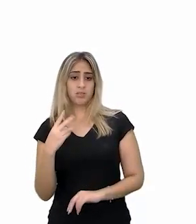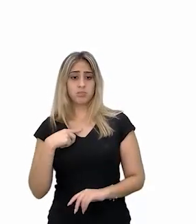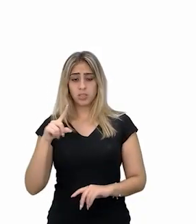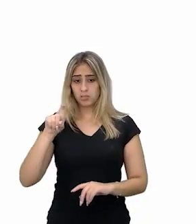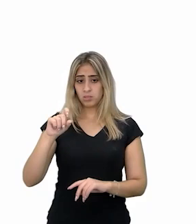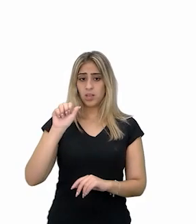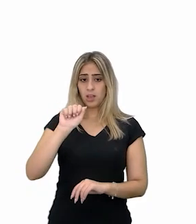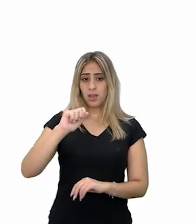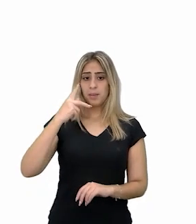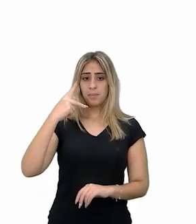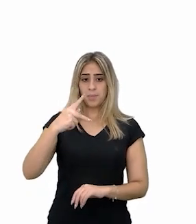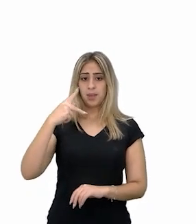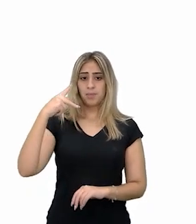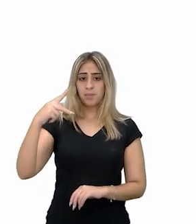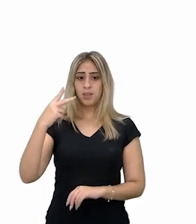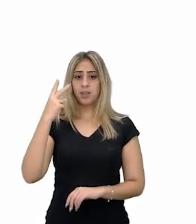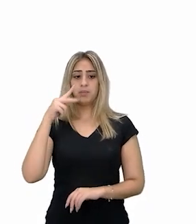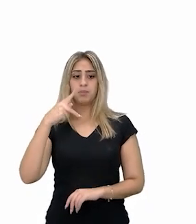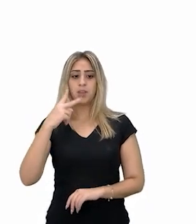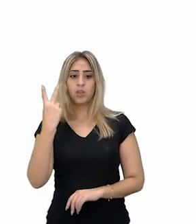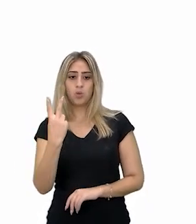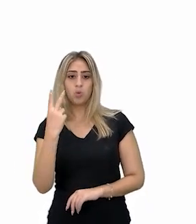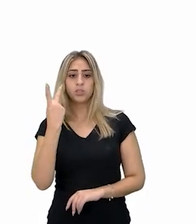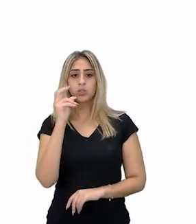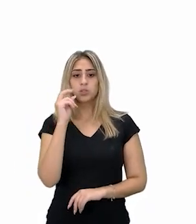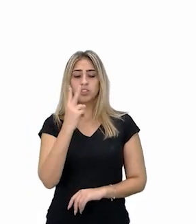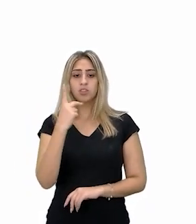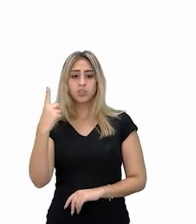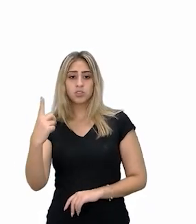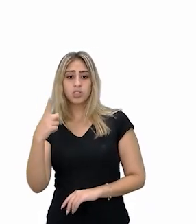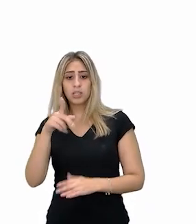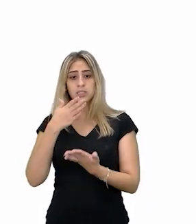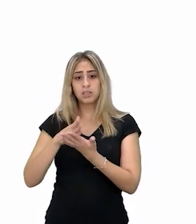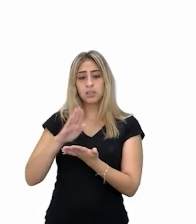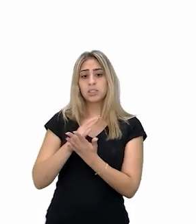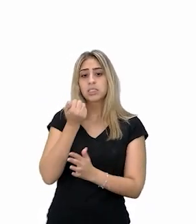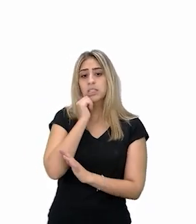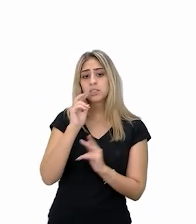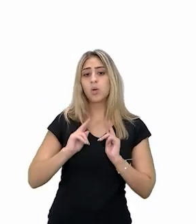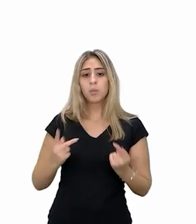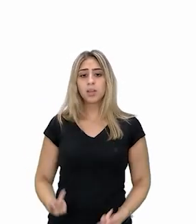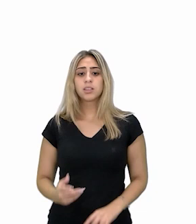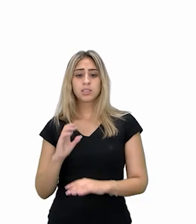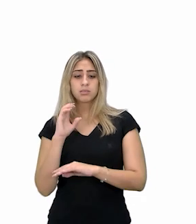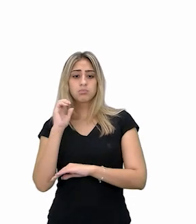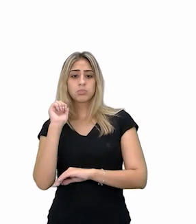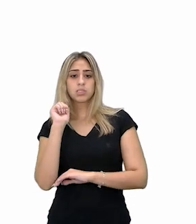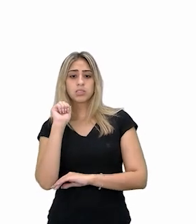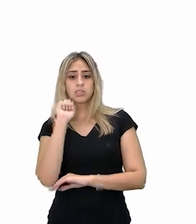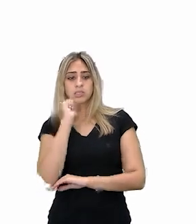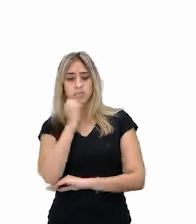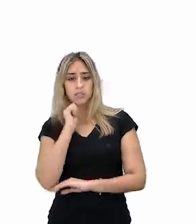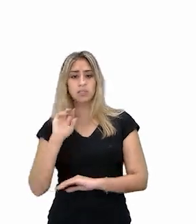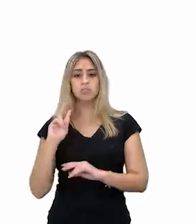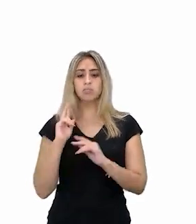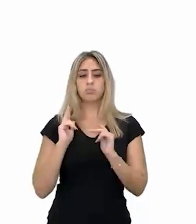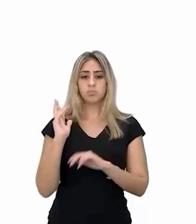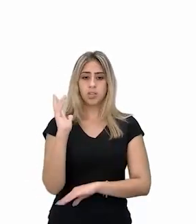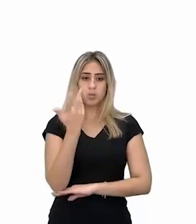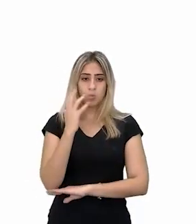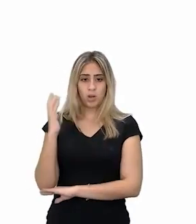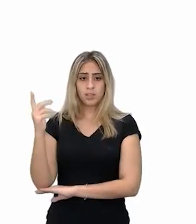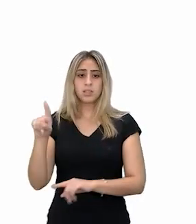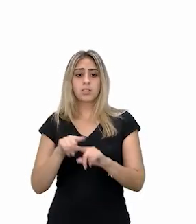outro, AAP 2021, vejam que aqui eles separaram entre ciências humanas e ciências da natureza, então também vai ter ciências da